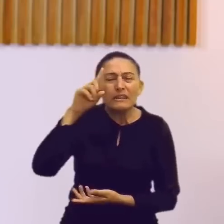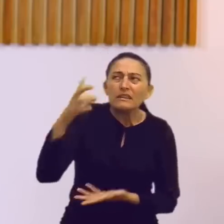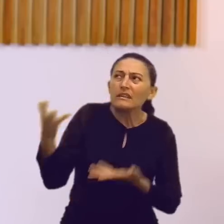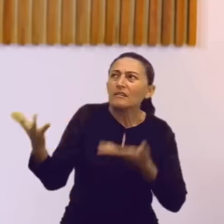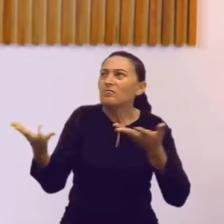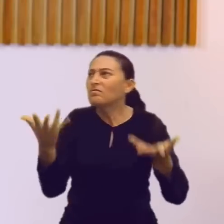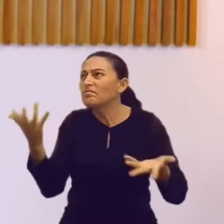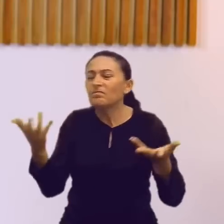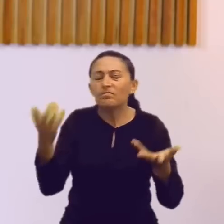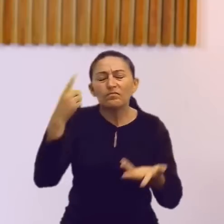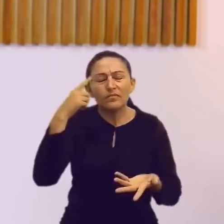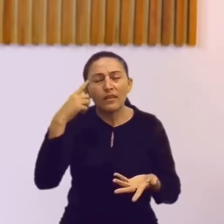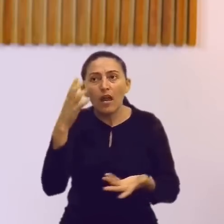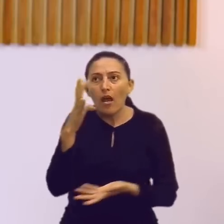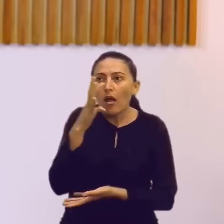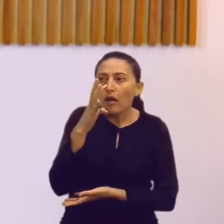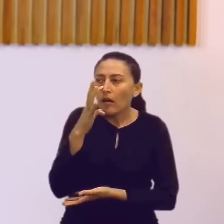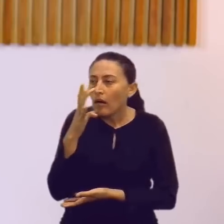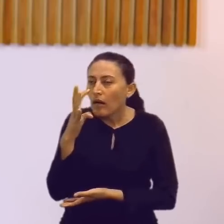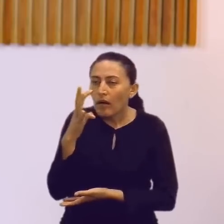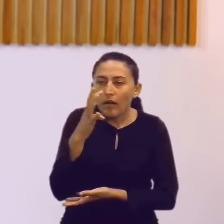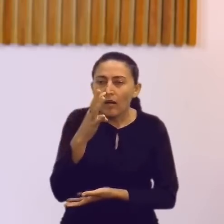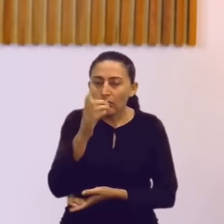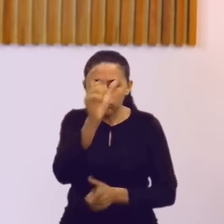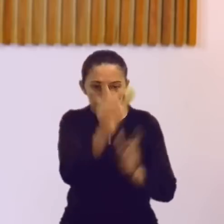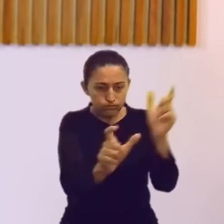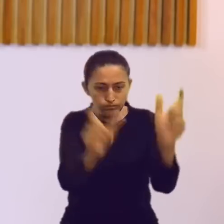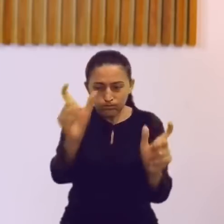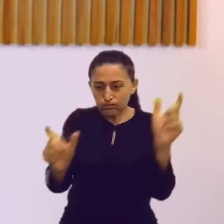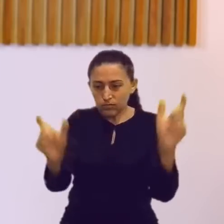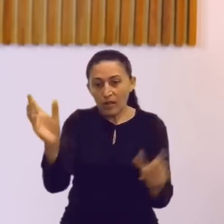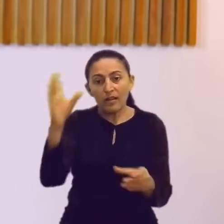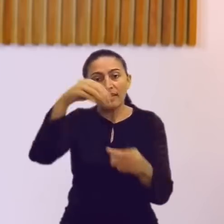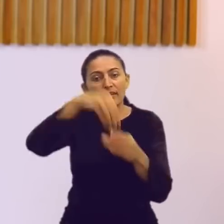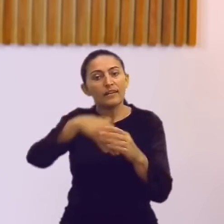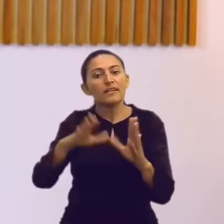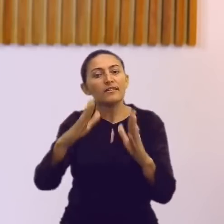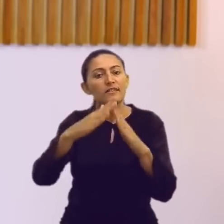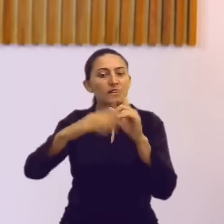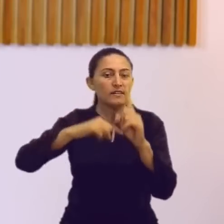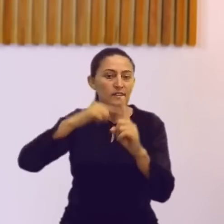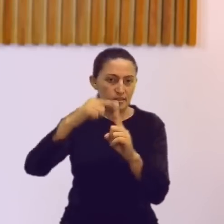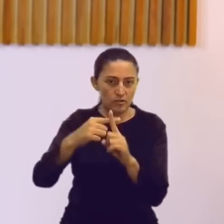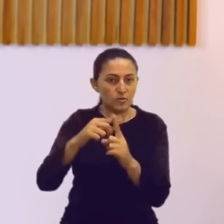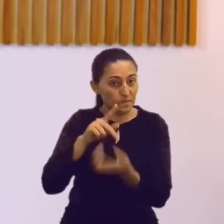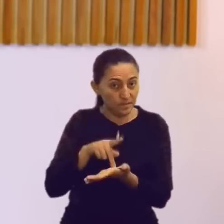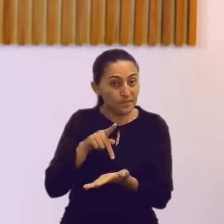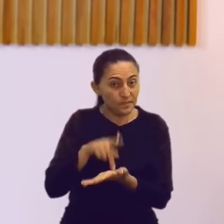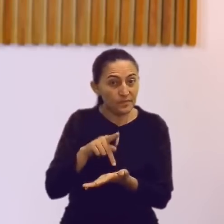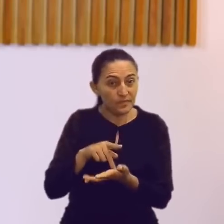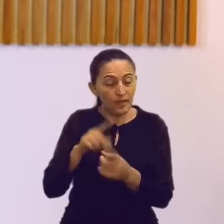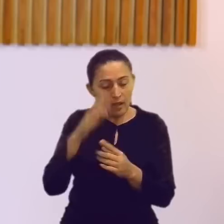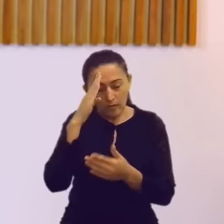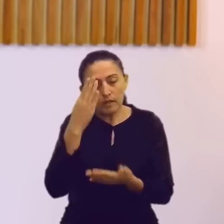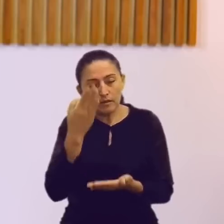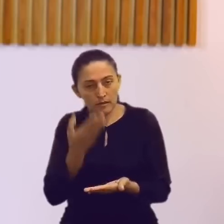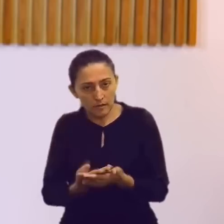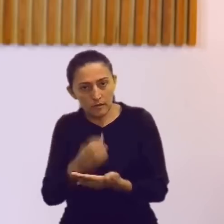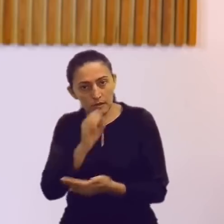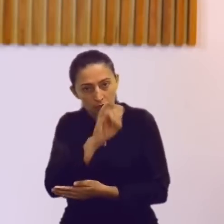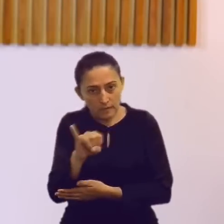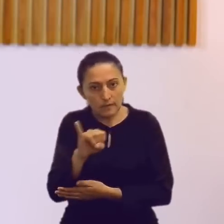admiramos algumas pessoas na igreja, não é mesmo? E eu acredito que se